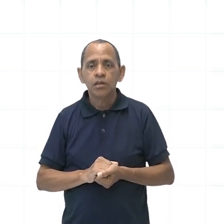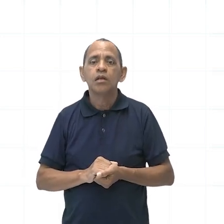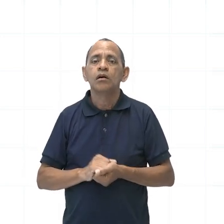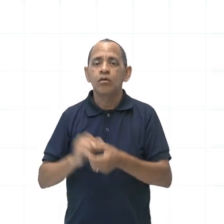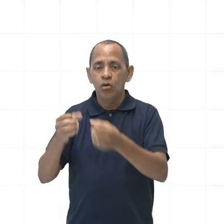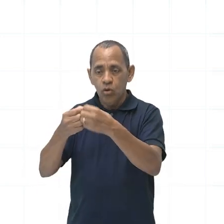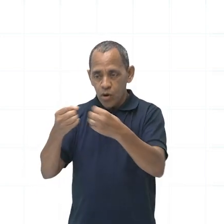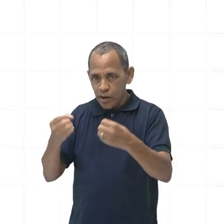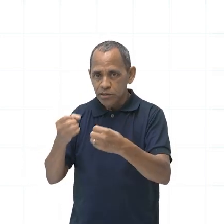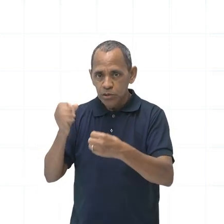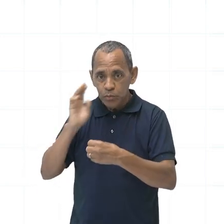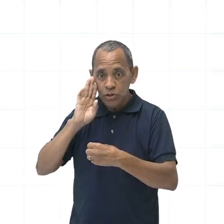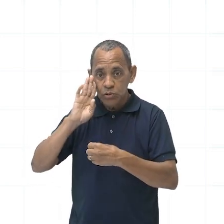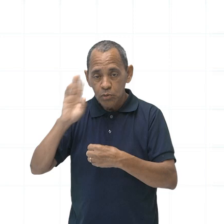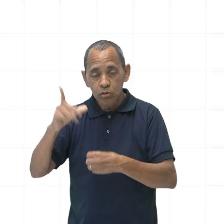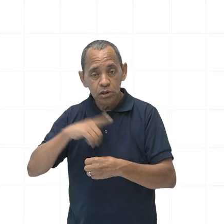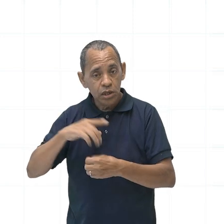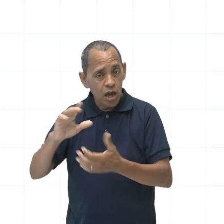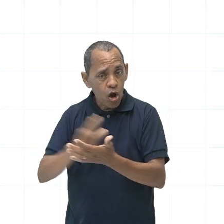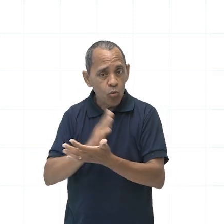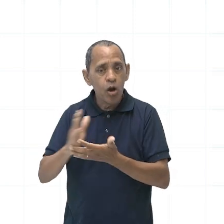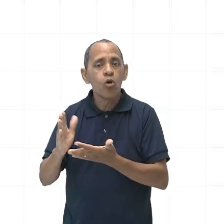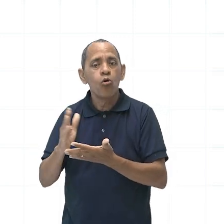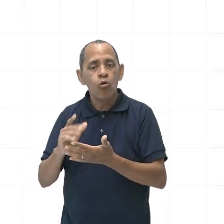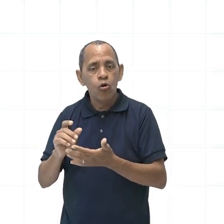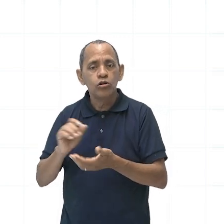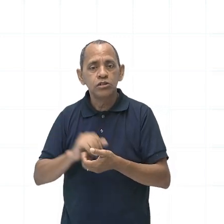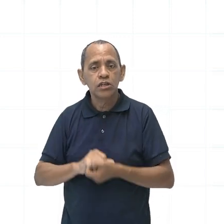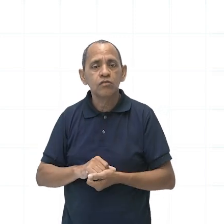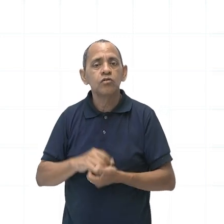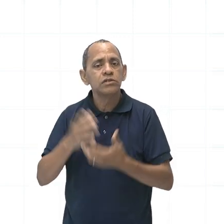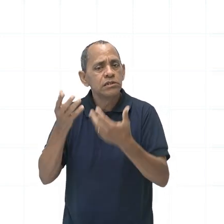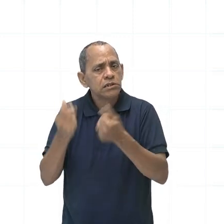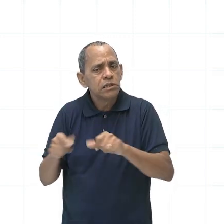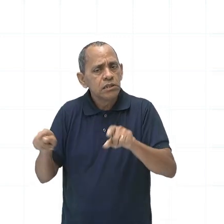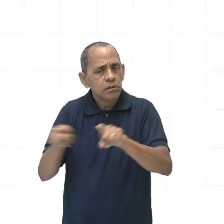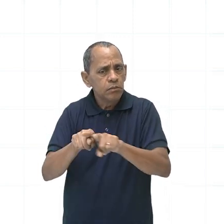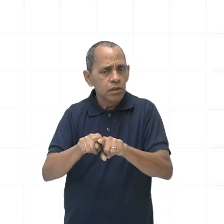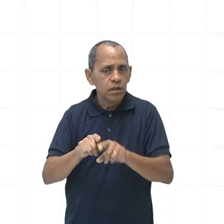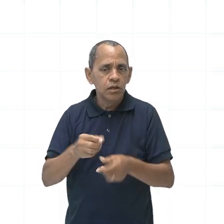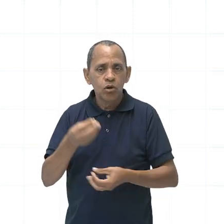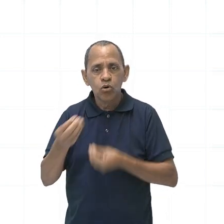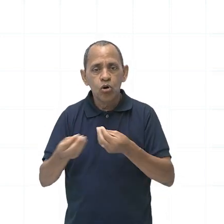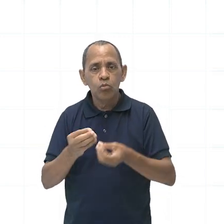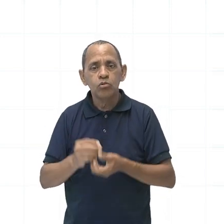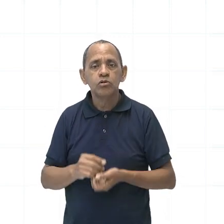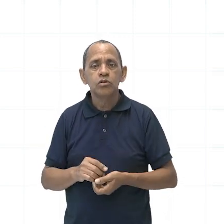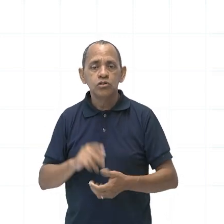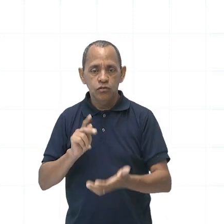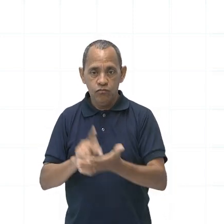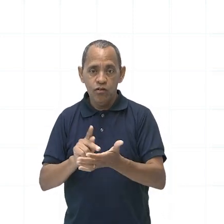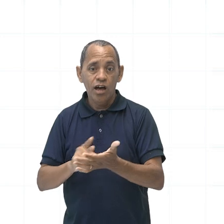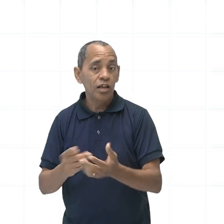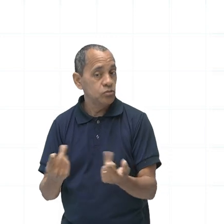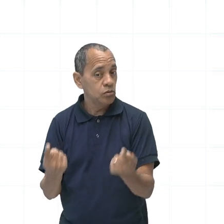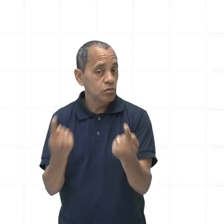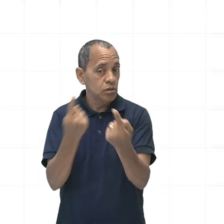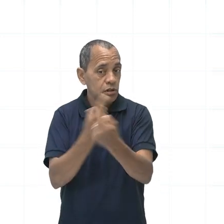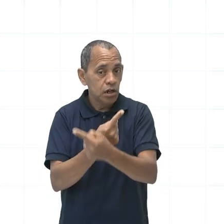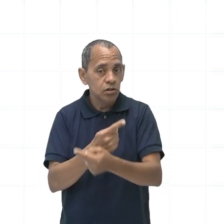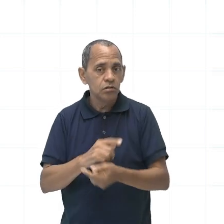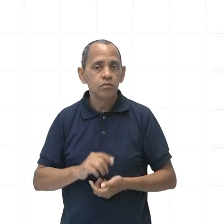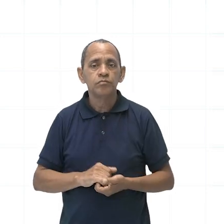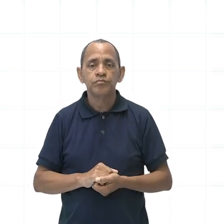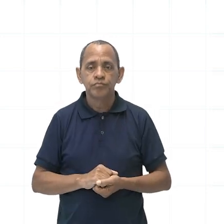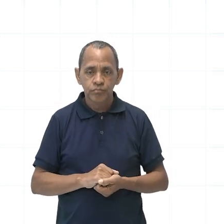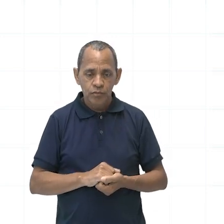oração principal, tem alguma coisa que se admite em relação a esse fato e que, em geral, é contrastante.